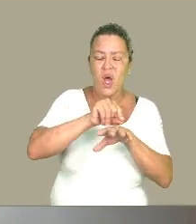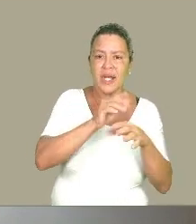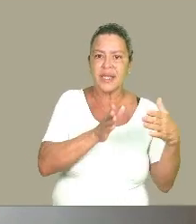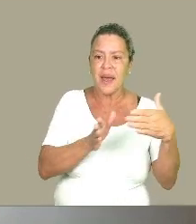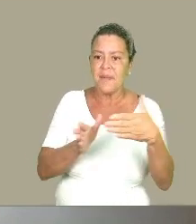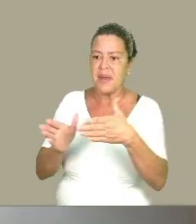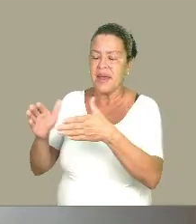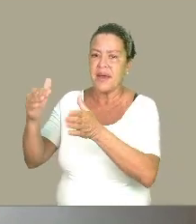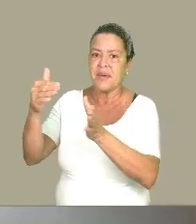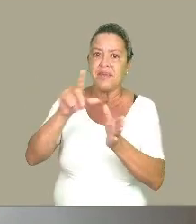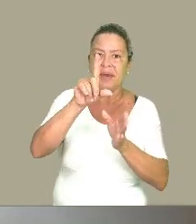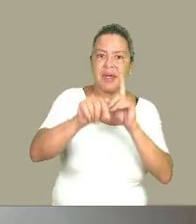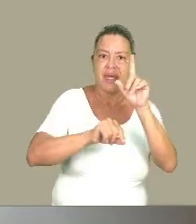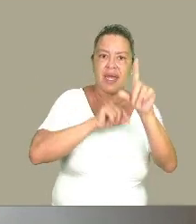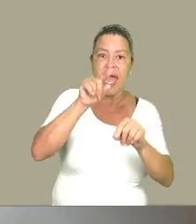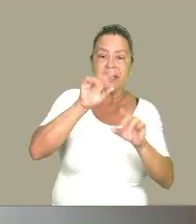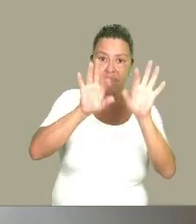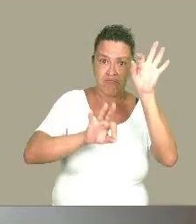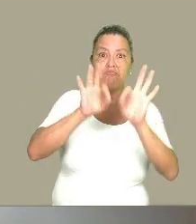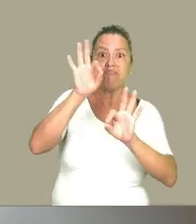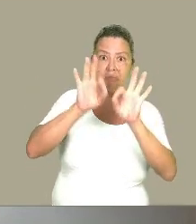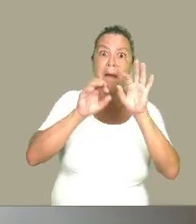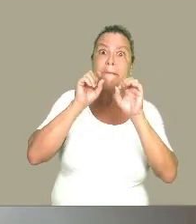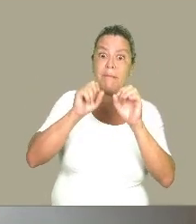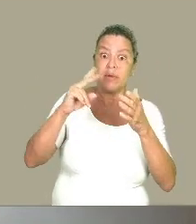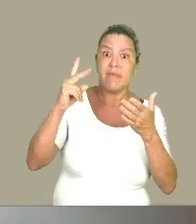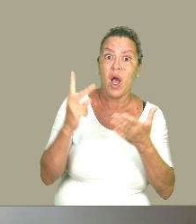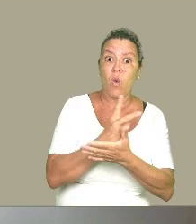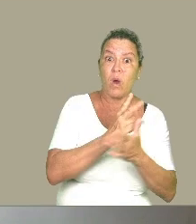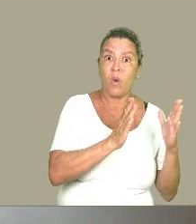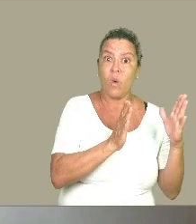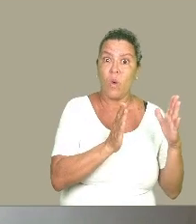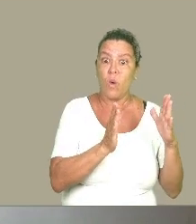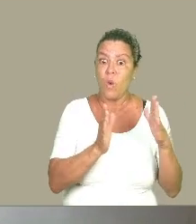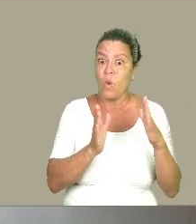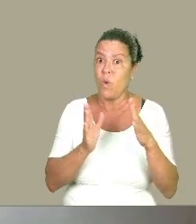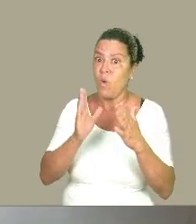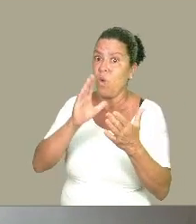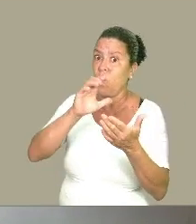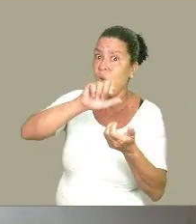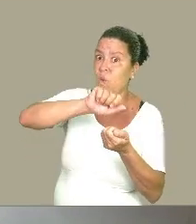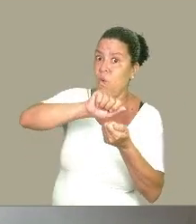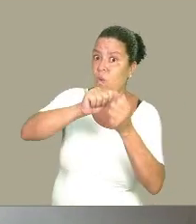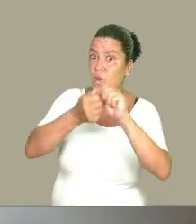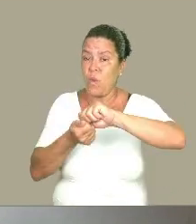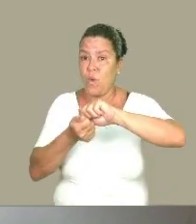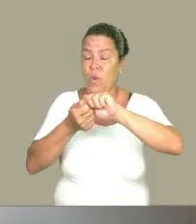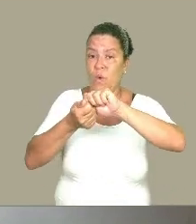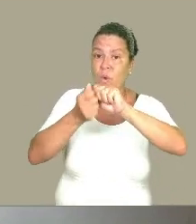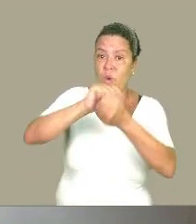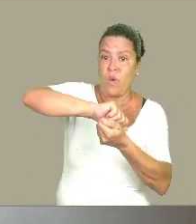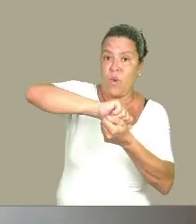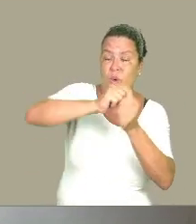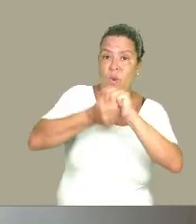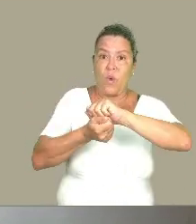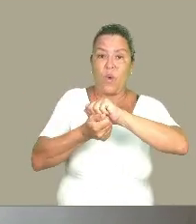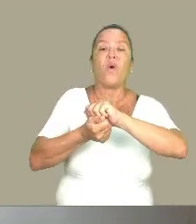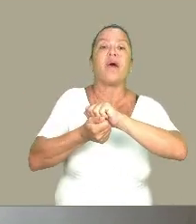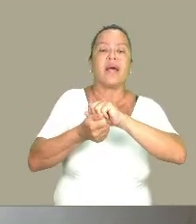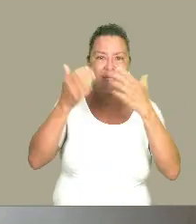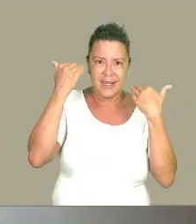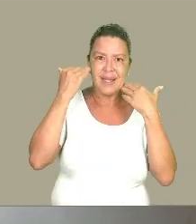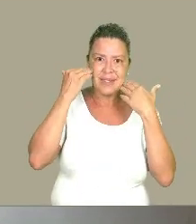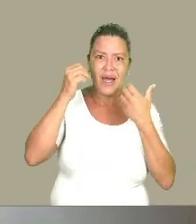nossa vida, esse planejamento ele vai acontecendo e ele vai também se adaptando, né? Aquilo que precisamos cumprir, as